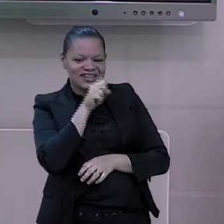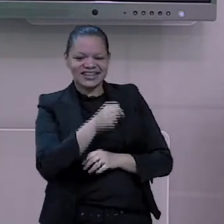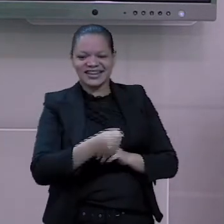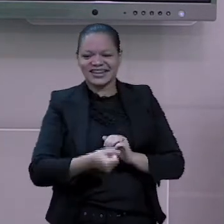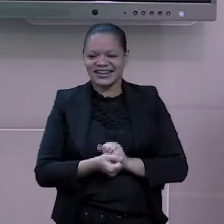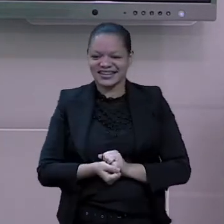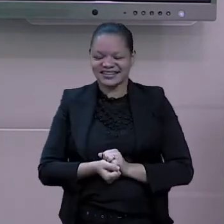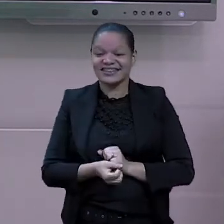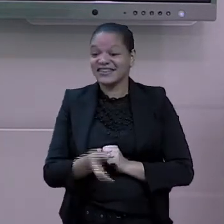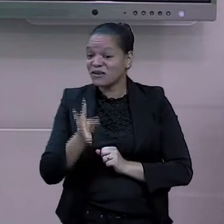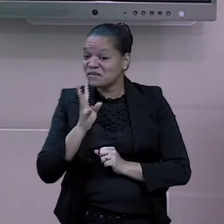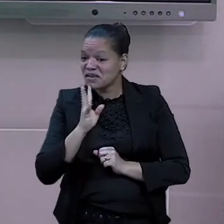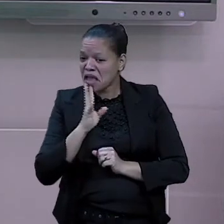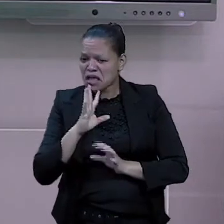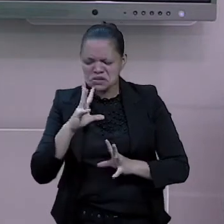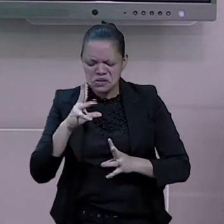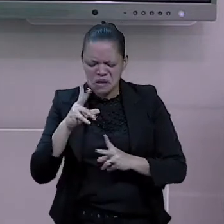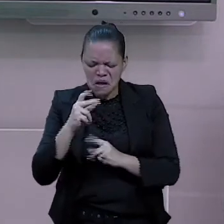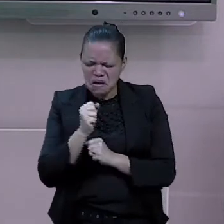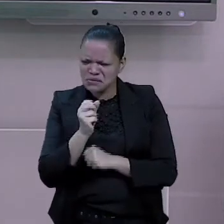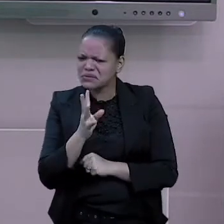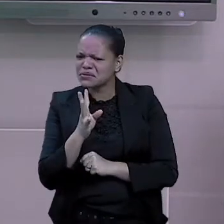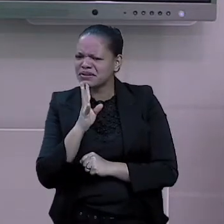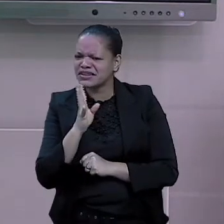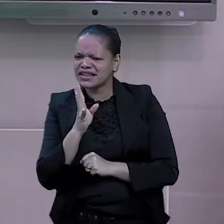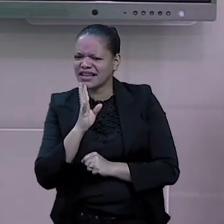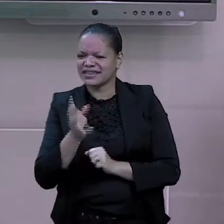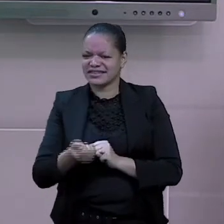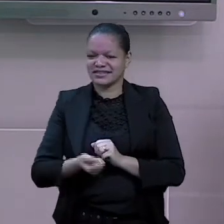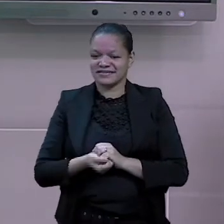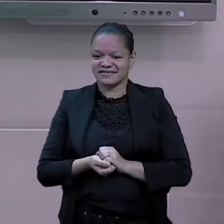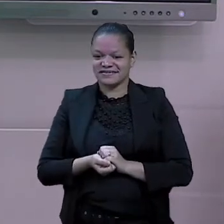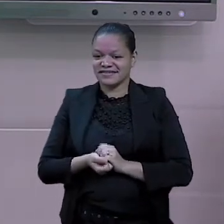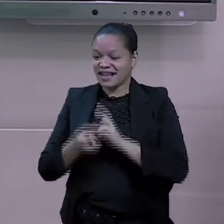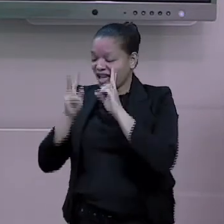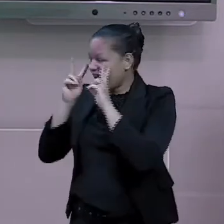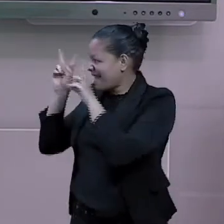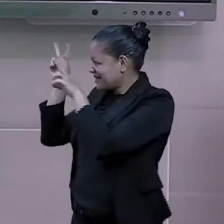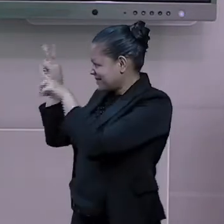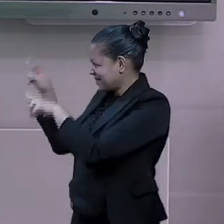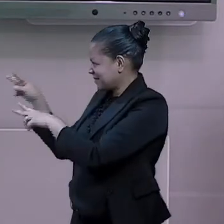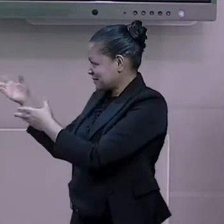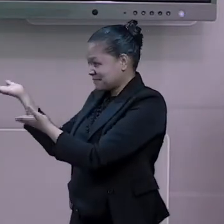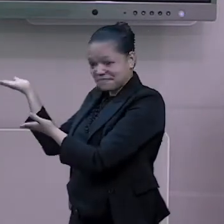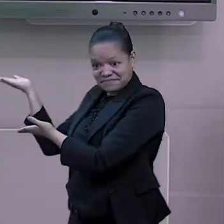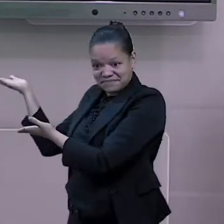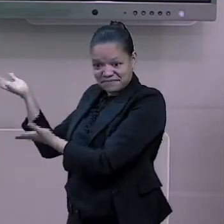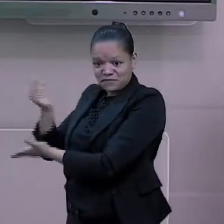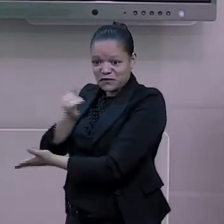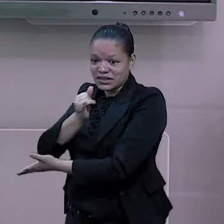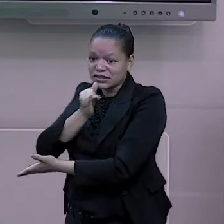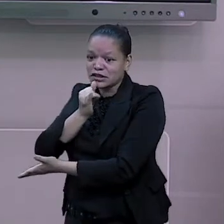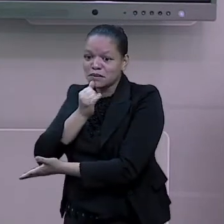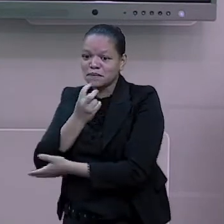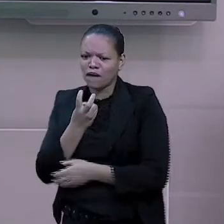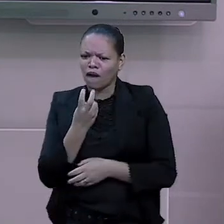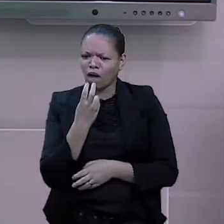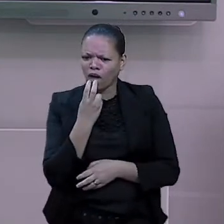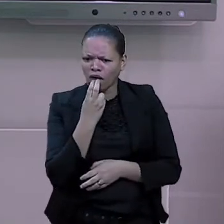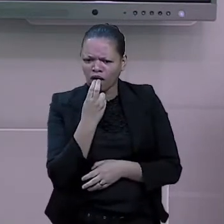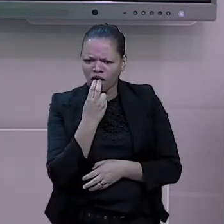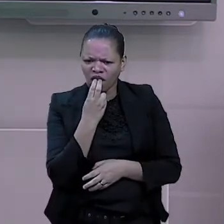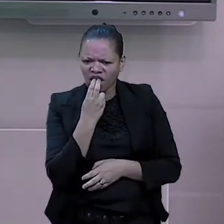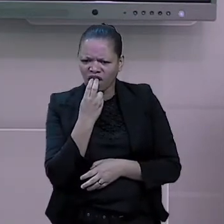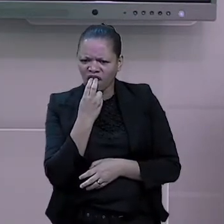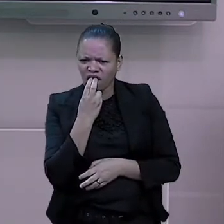a mão. Essa eu conheço. Justamente isso. Olha o nosso exemplo aqui, o Chico Bento, um dos